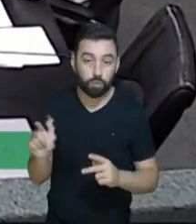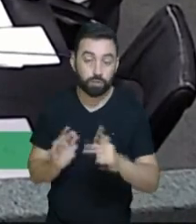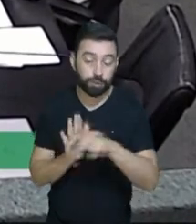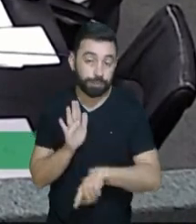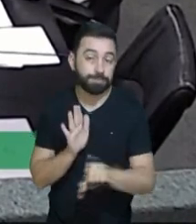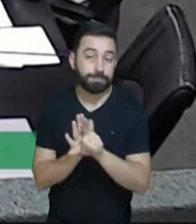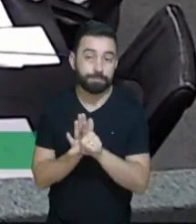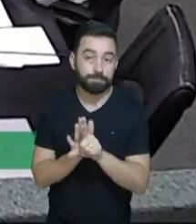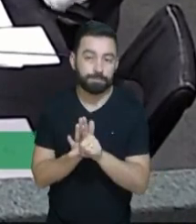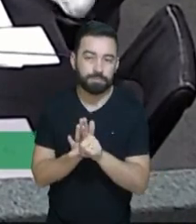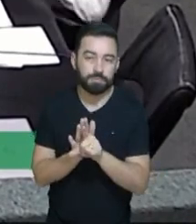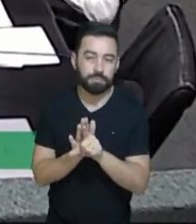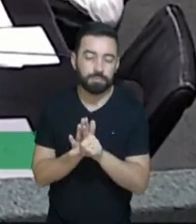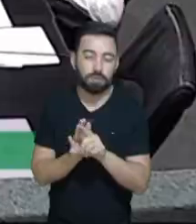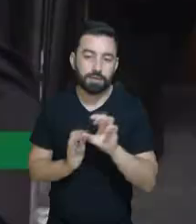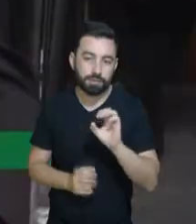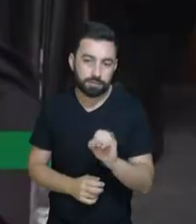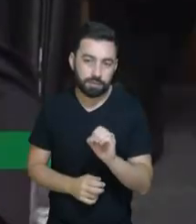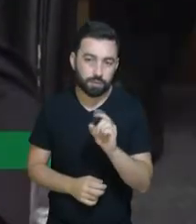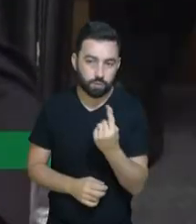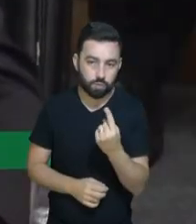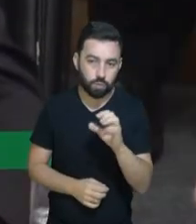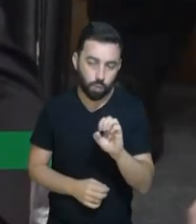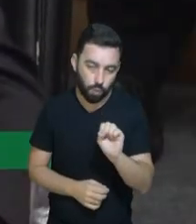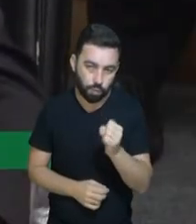de lei é o projeto de lei